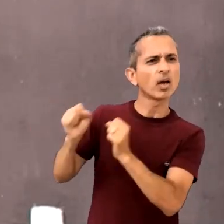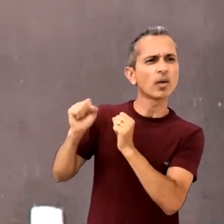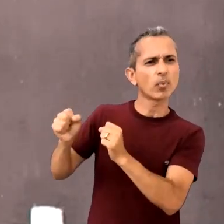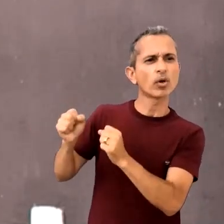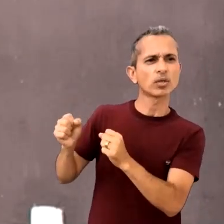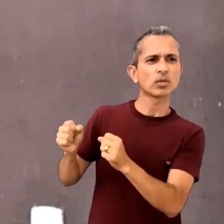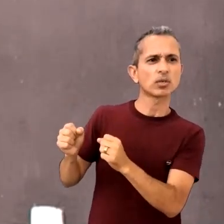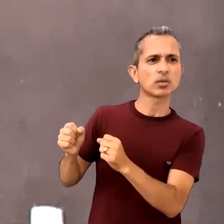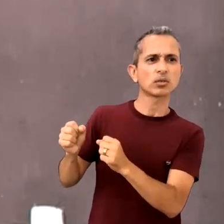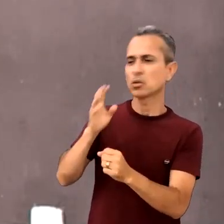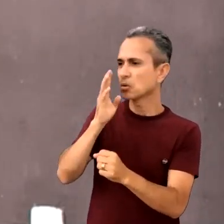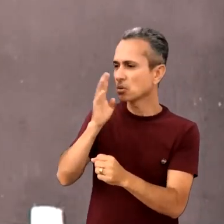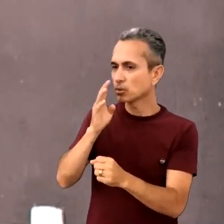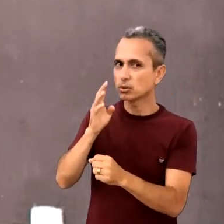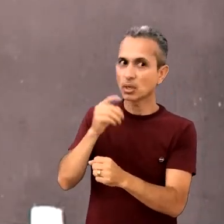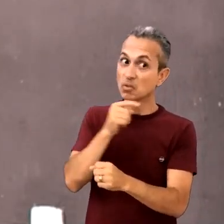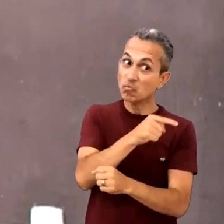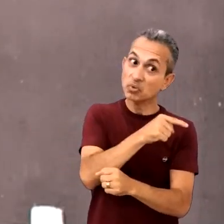Porque vem.